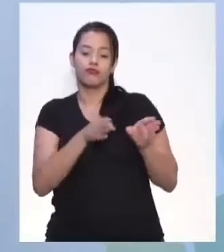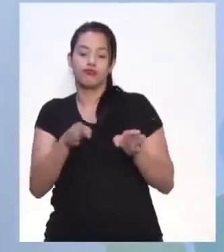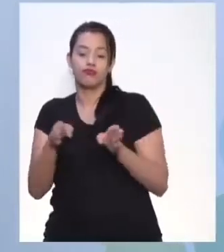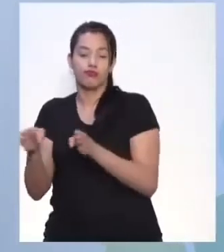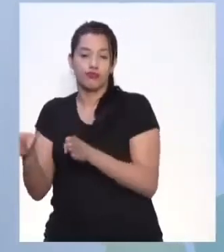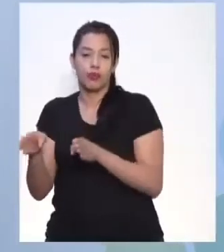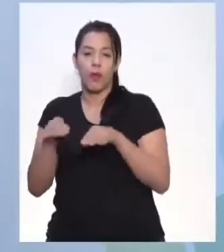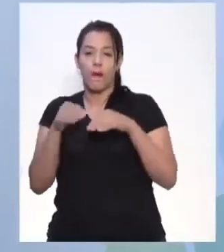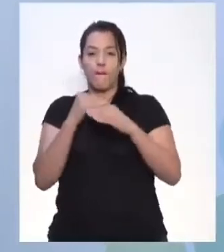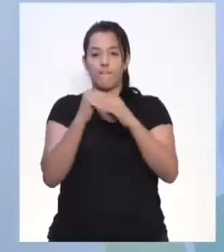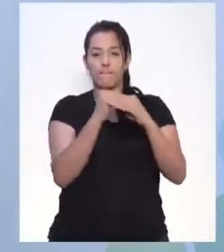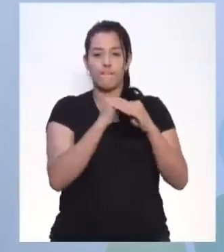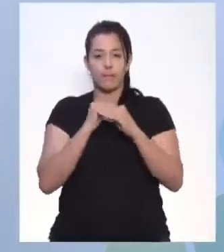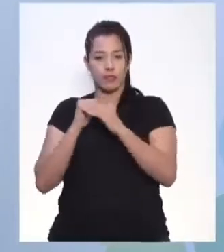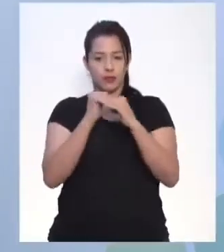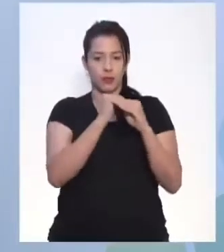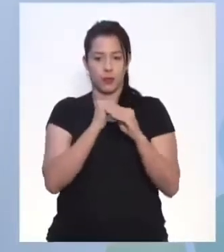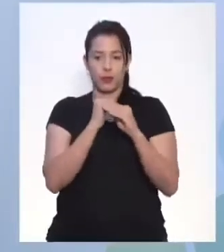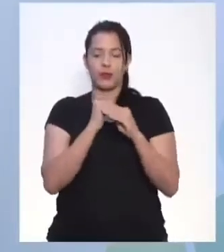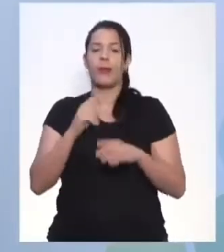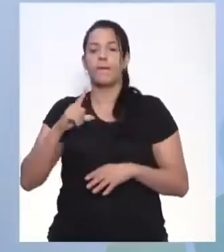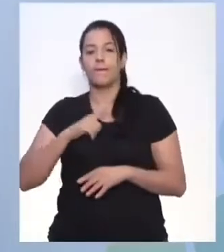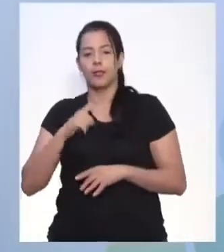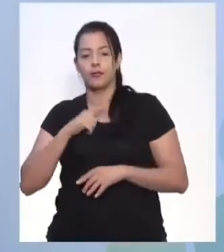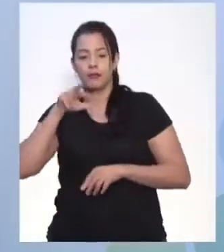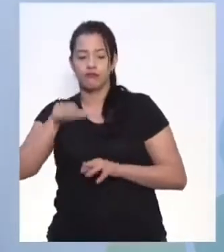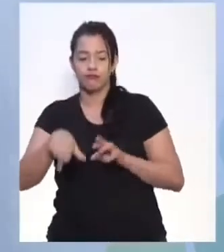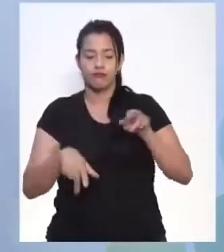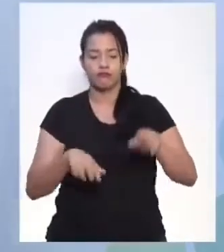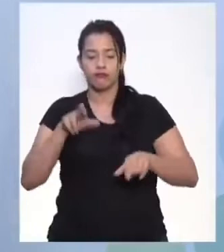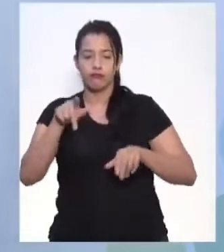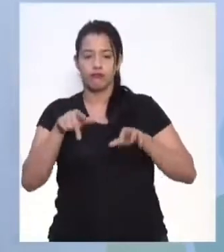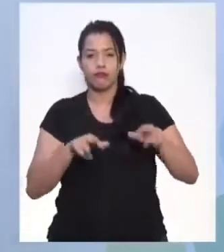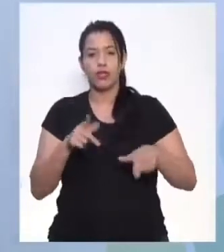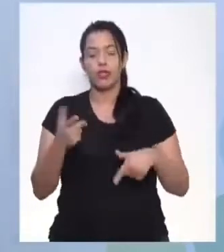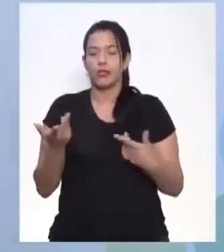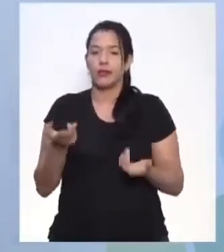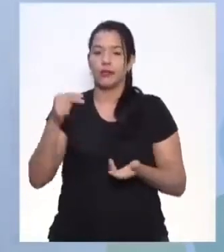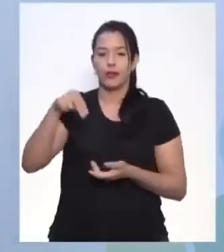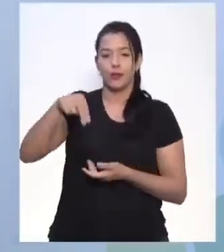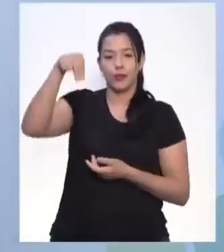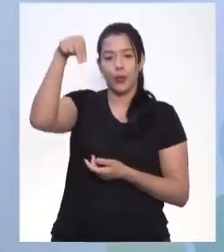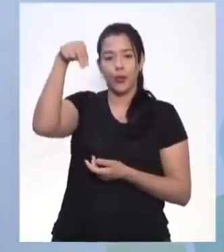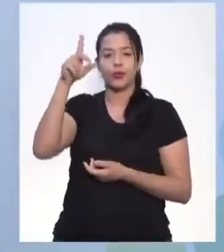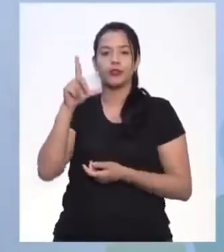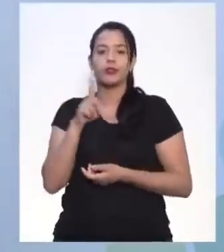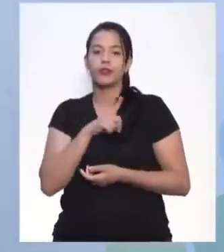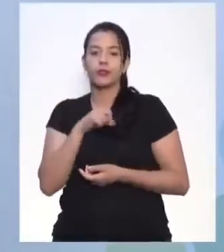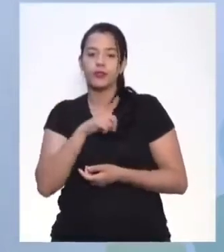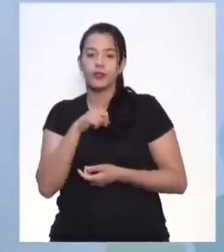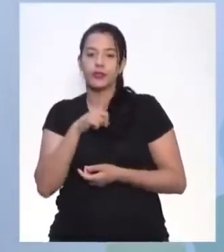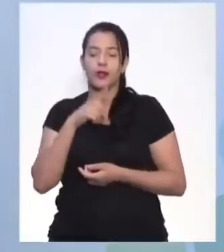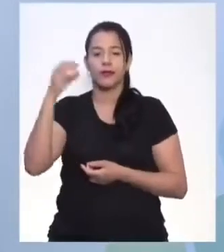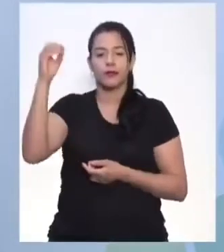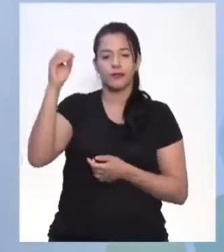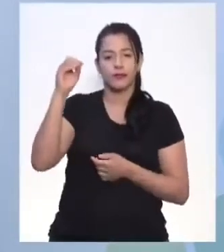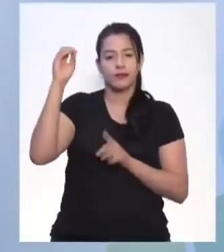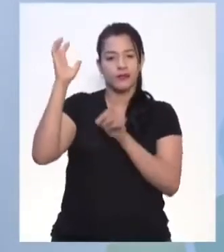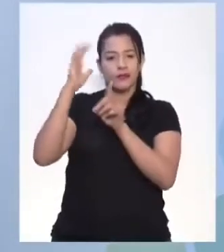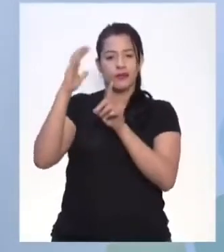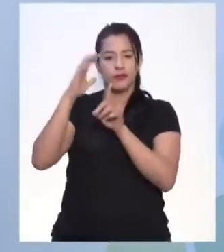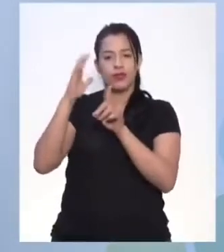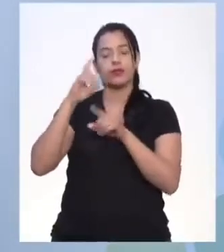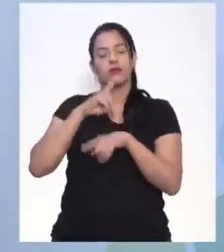terão as suas variações, as suas variedades. Então, lá no norte, né, com as influências que se tem, vamos ter aí as variedades